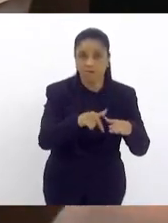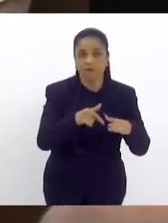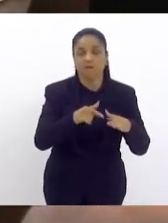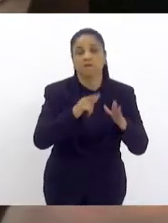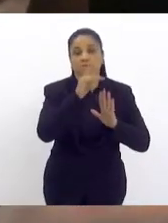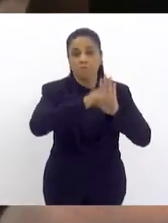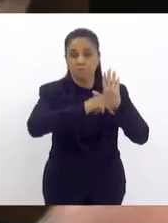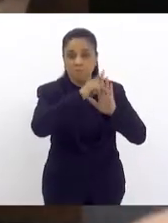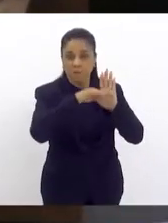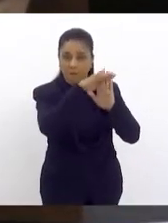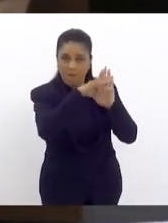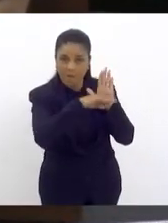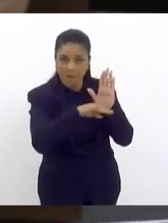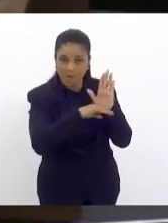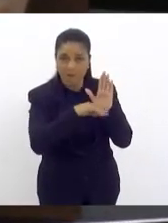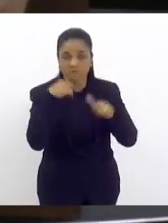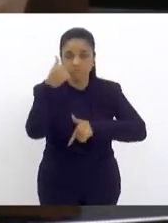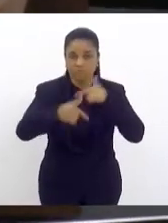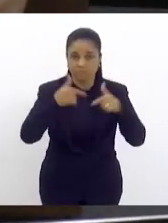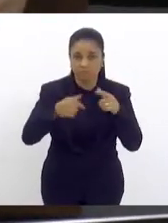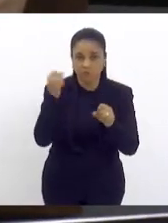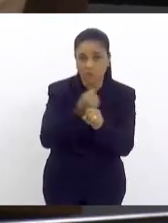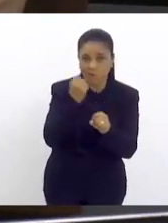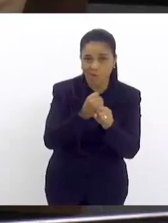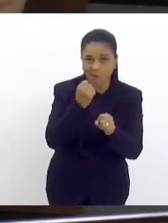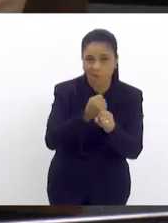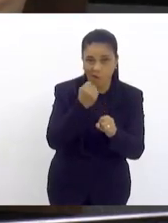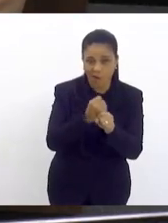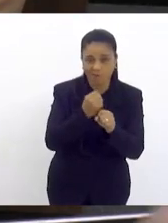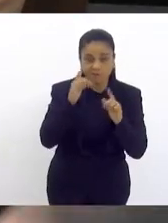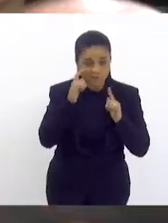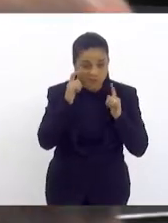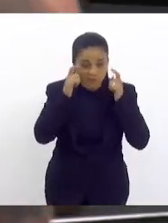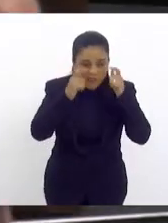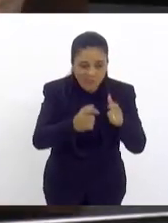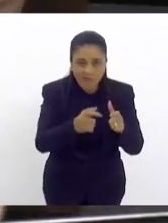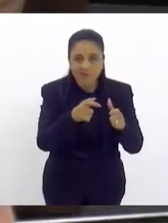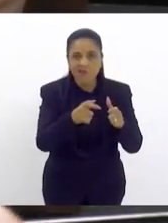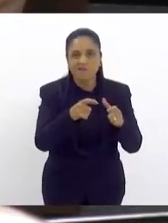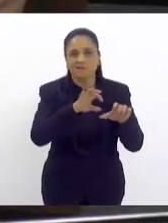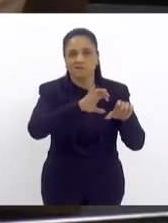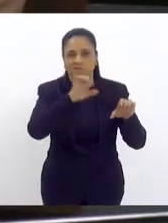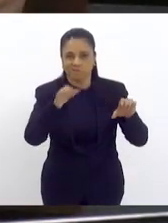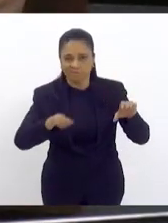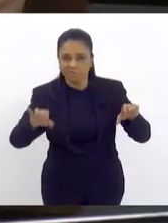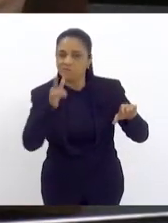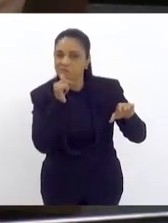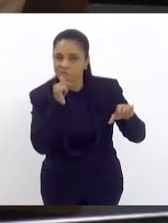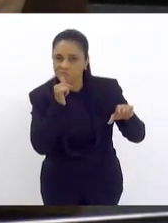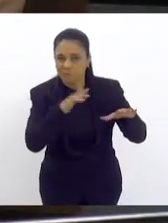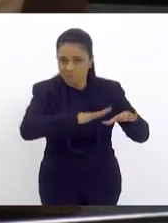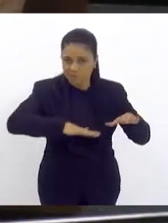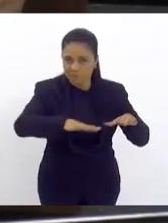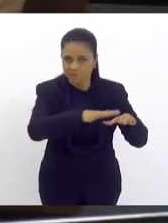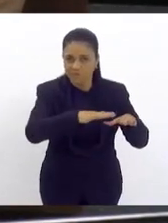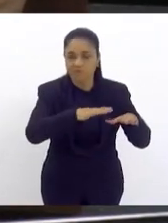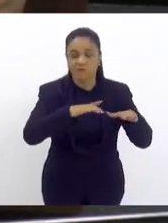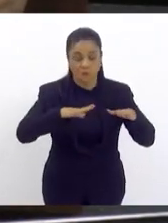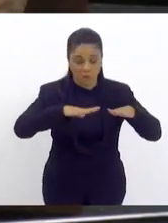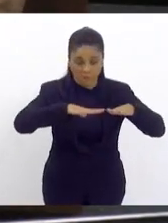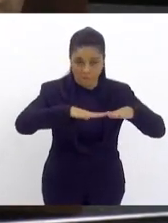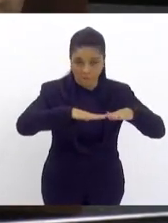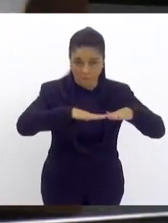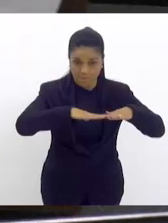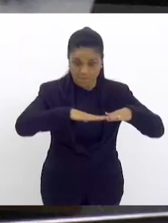investimentos em serviços e obras de interesse dos recursos hídricos sendo por base o respectivo plano de bacia hidrográfica